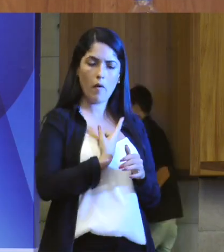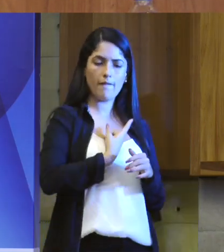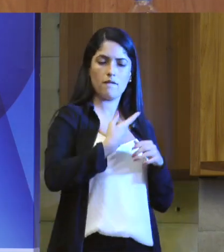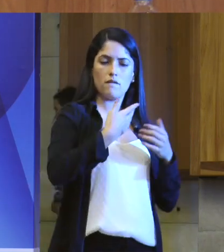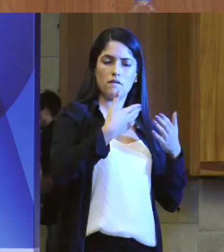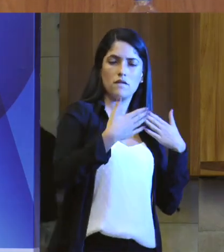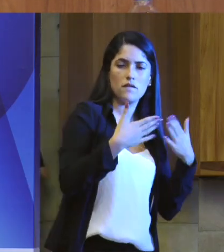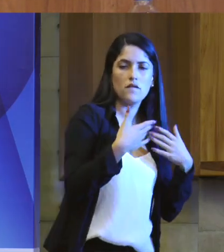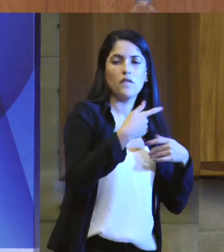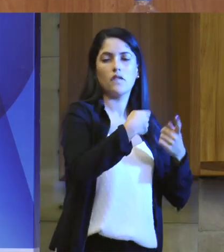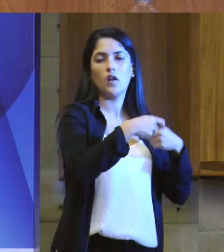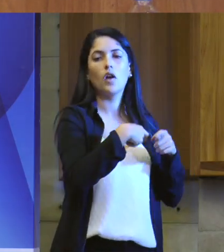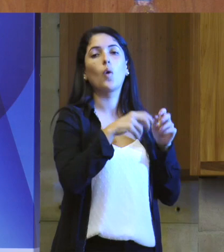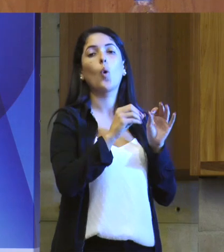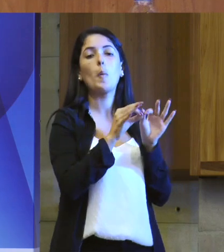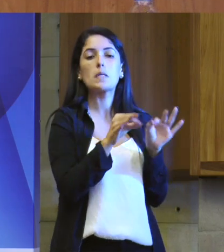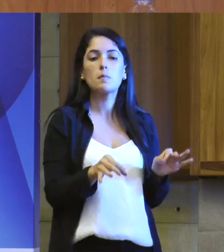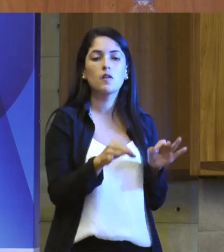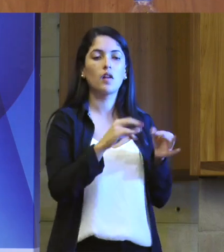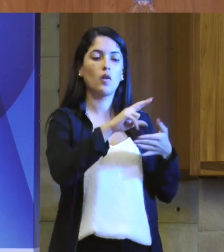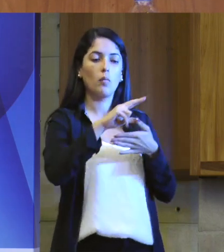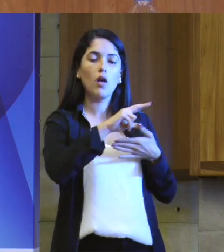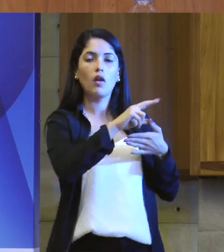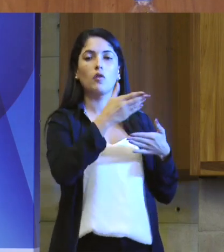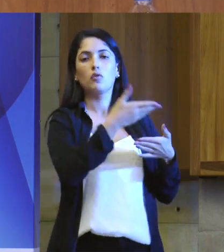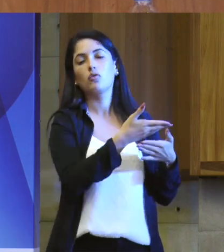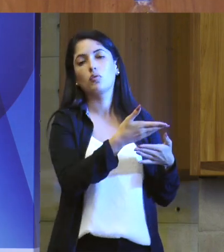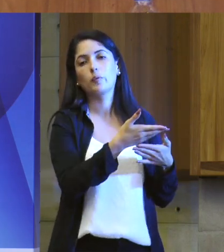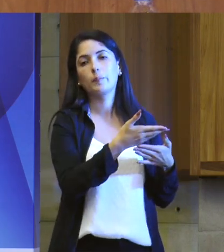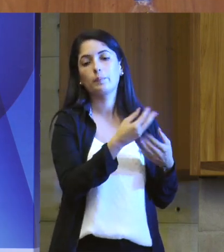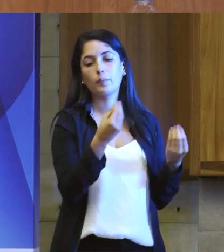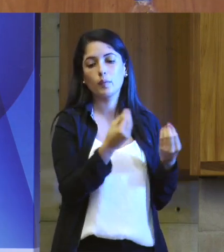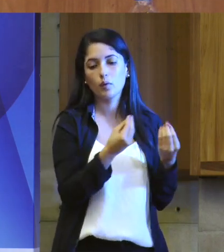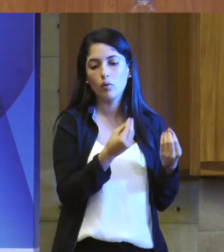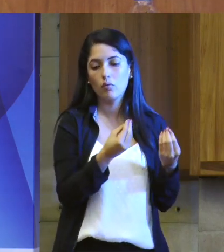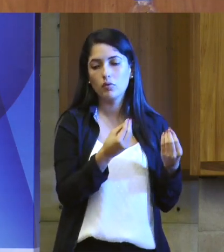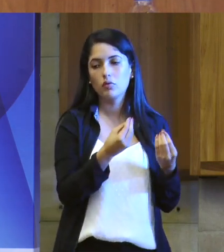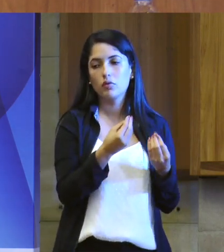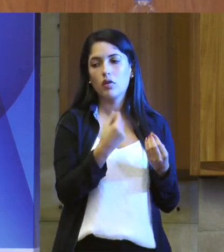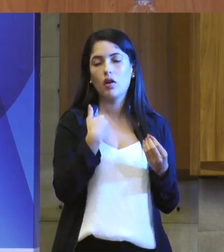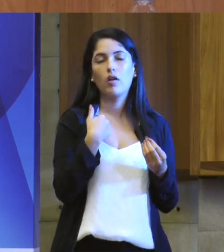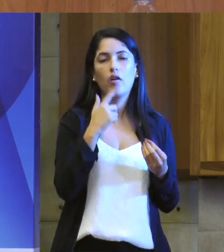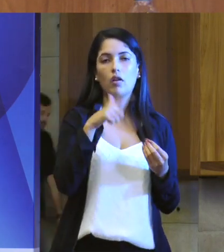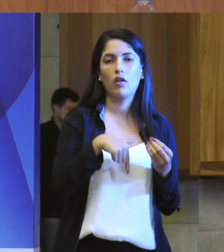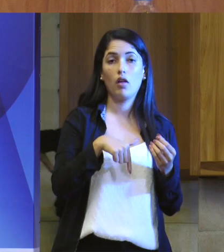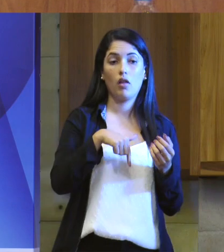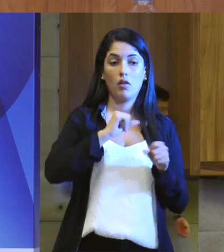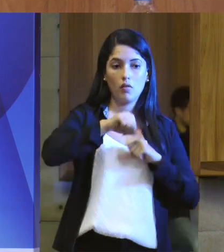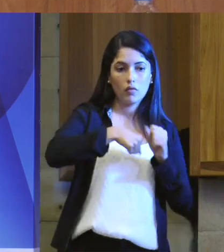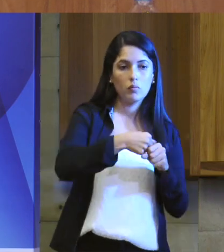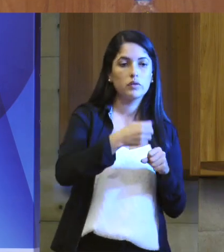deve ter visto na imprensa de simplificação do mercosul de reforma e diminuição